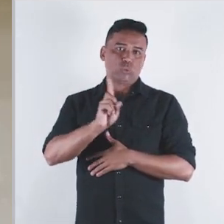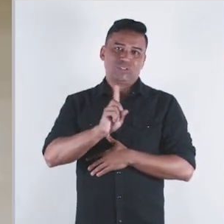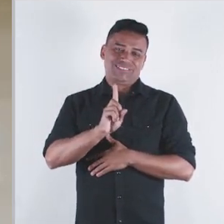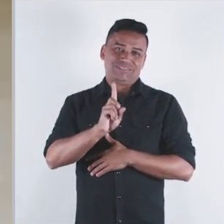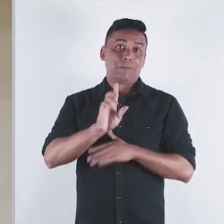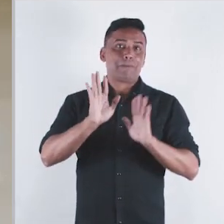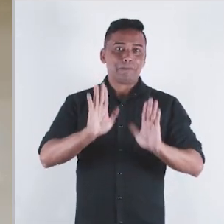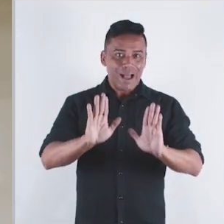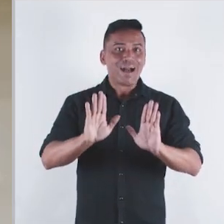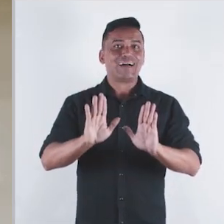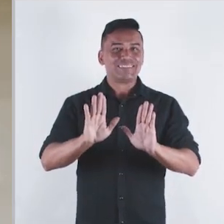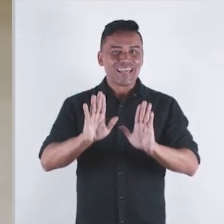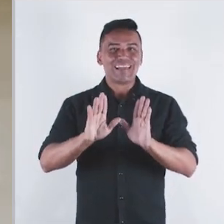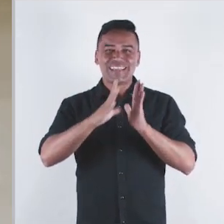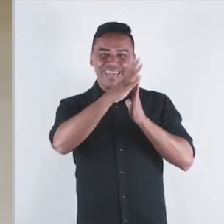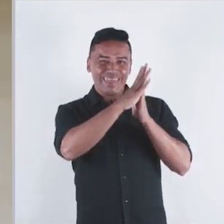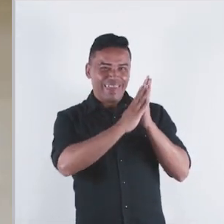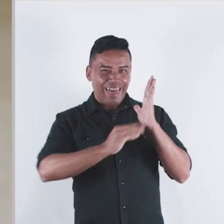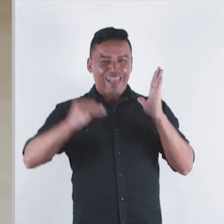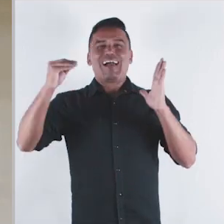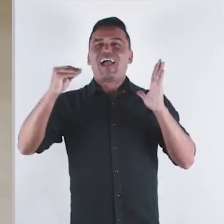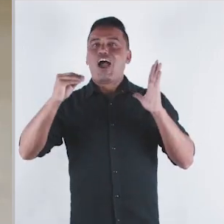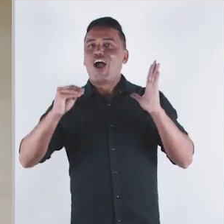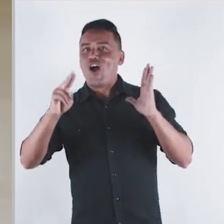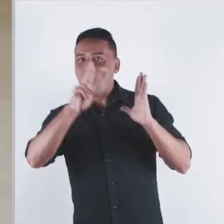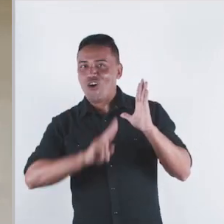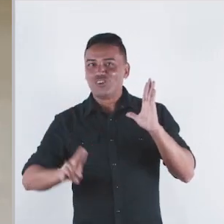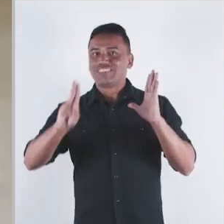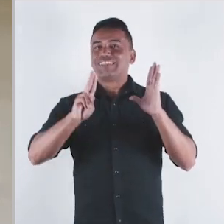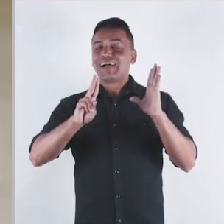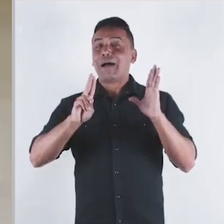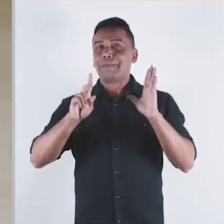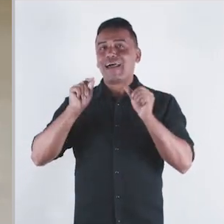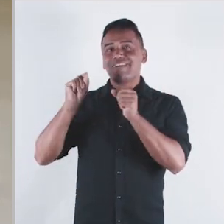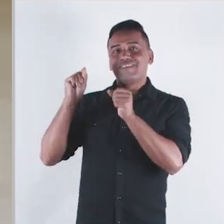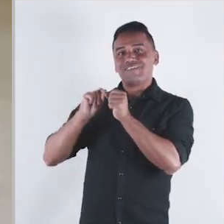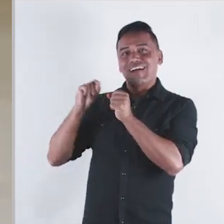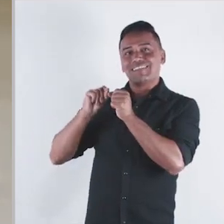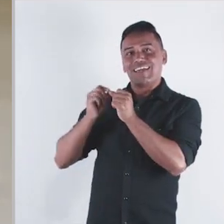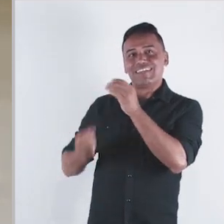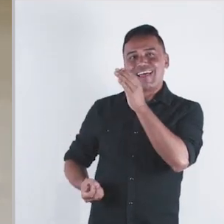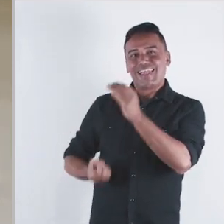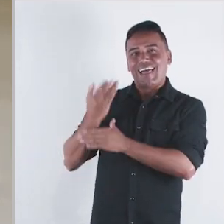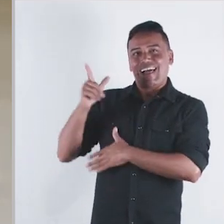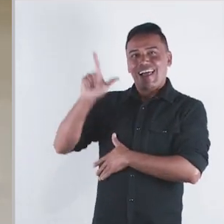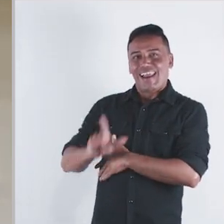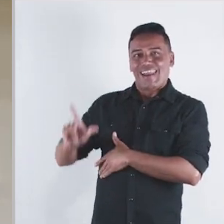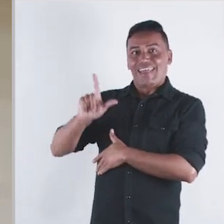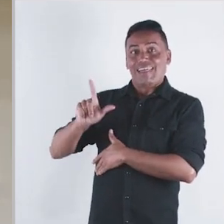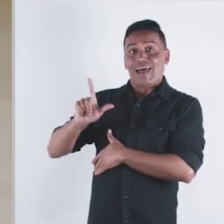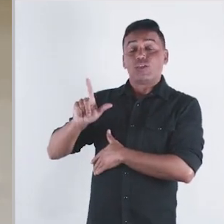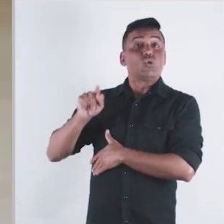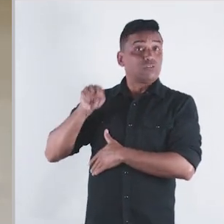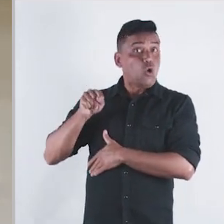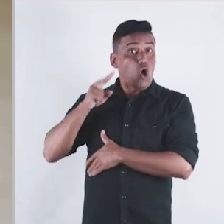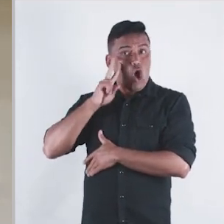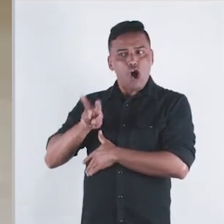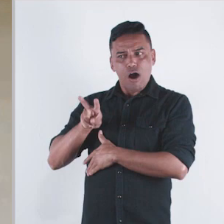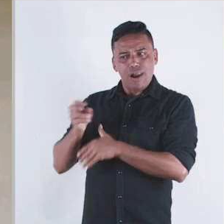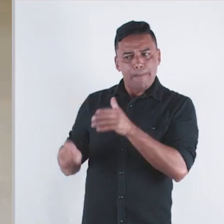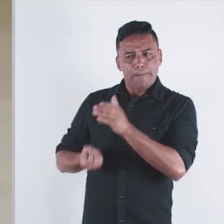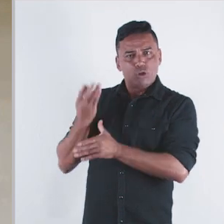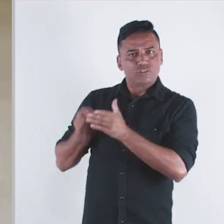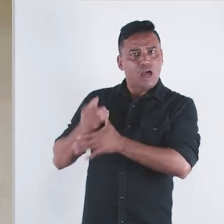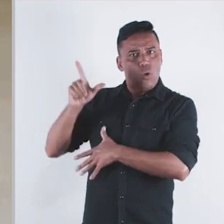então, hackeados para produzir literatura. Se a gente não olha para essa produção literária